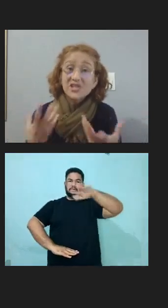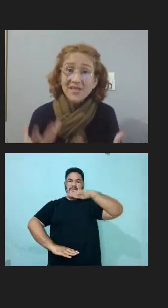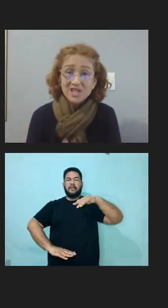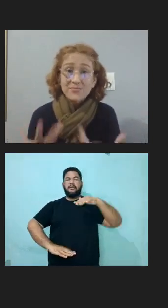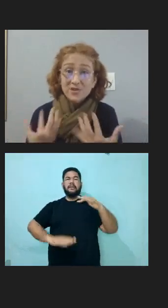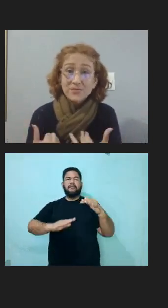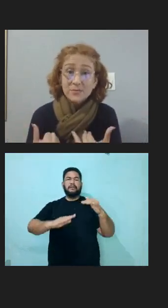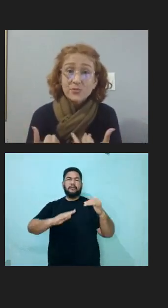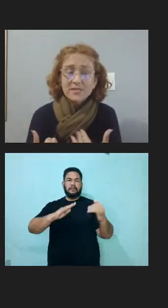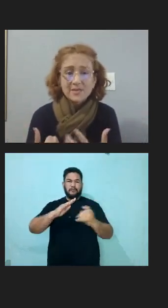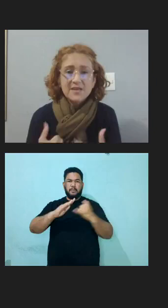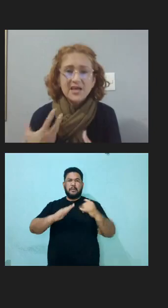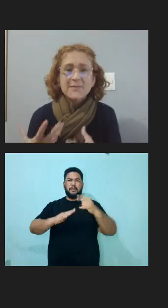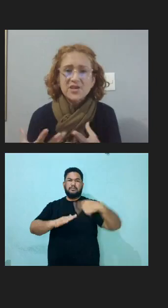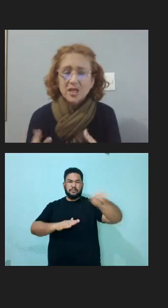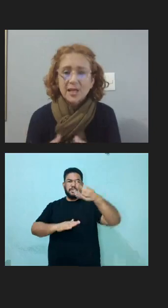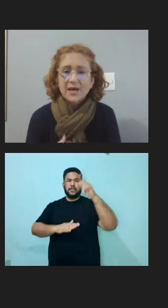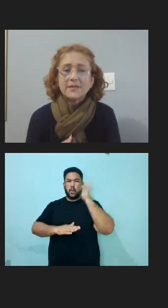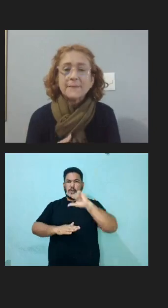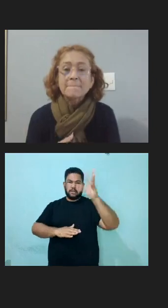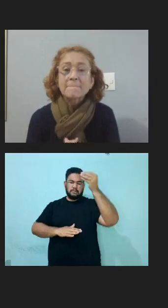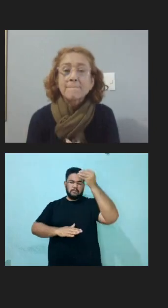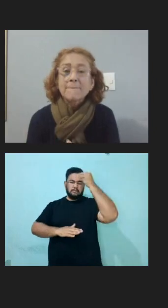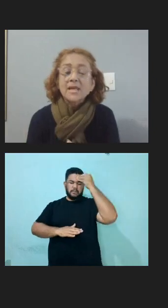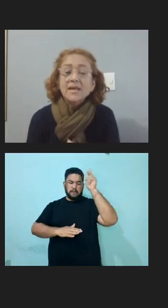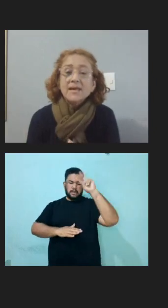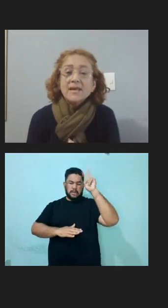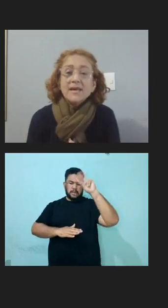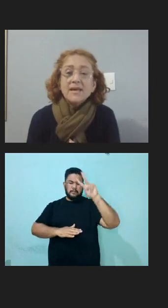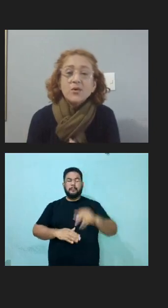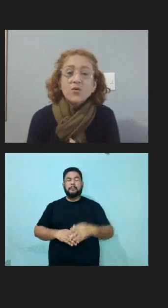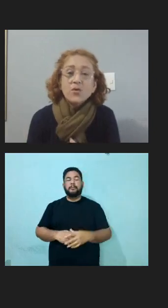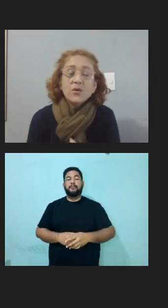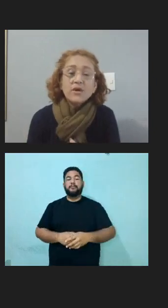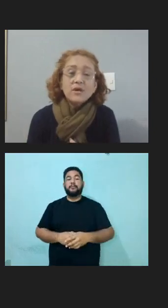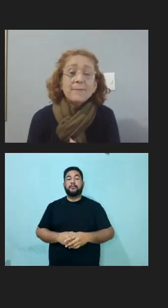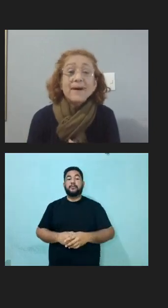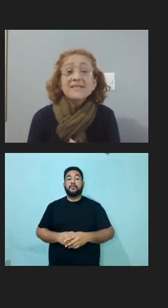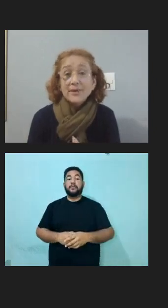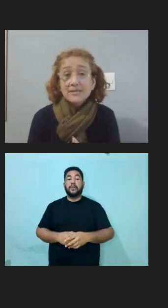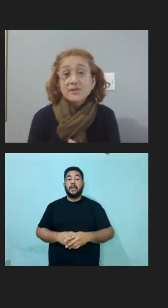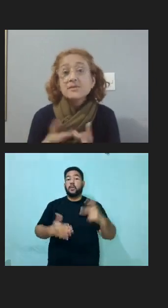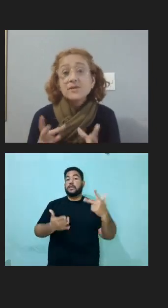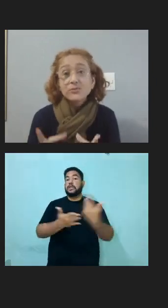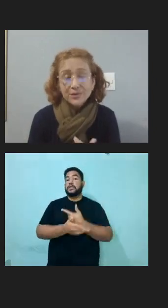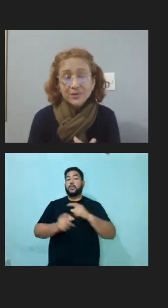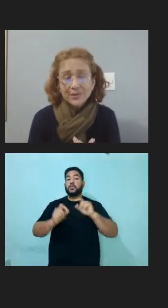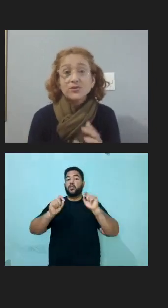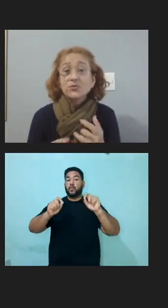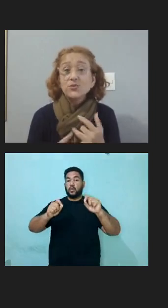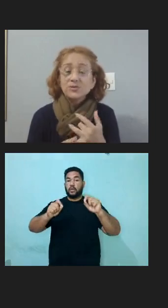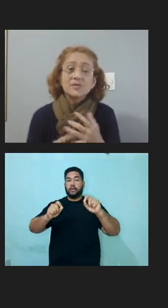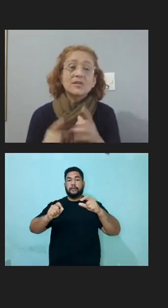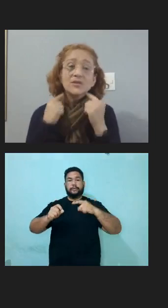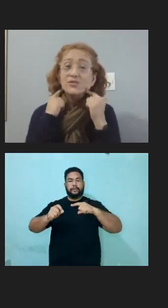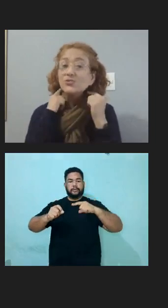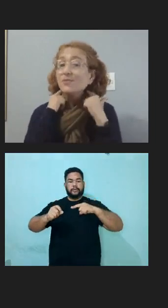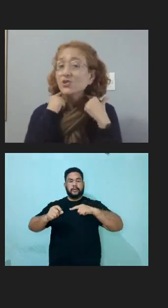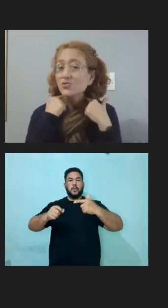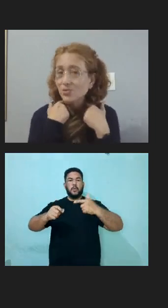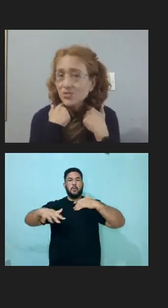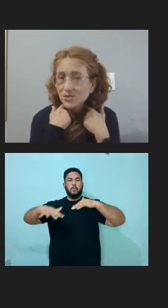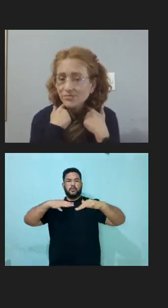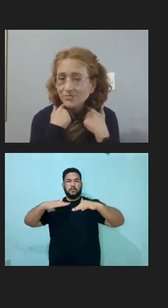mais didática, para a gente memorizar e ficar mais claro, né? Que ocorre a participação simultânea